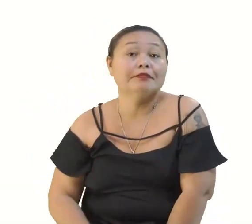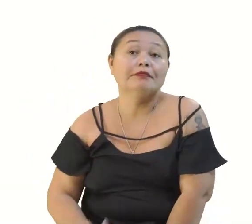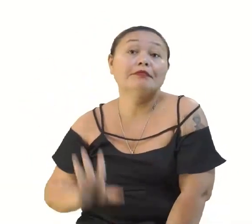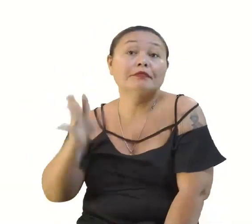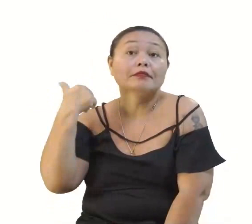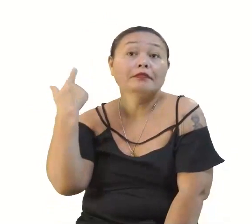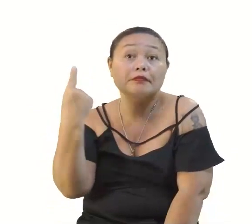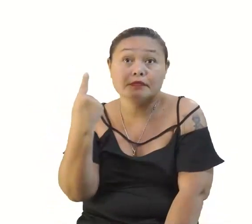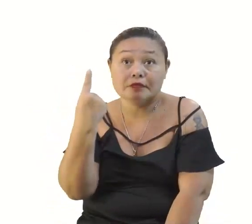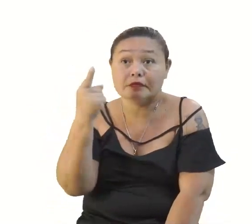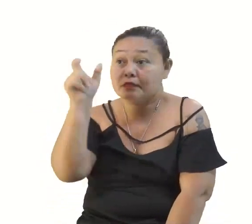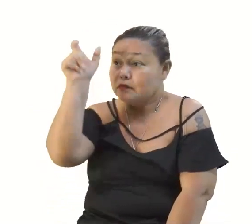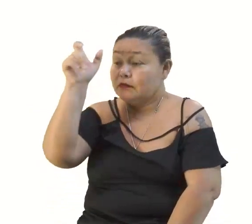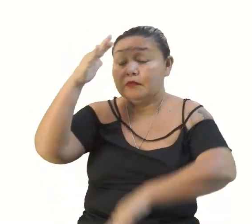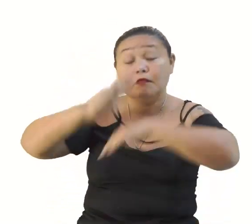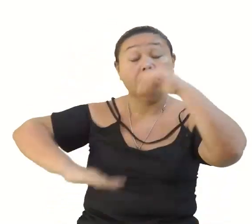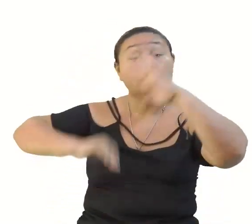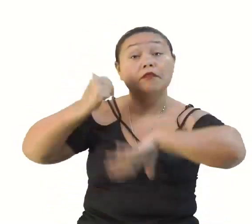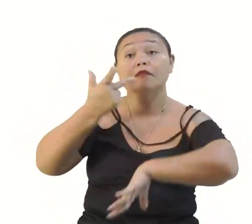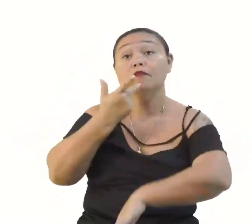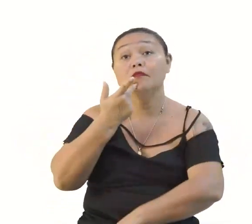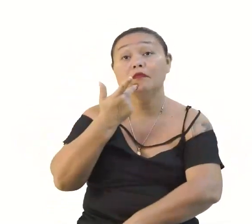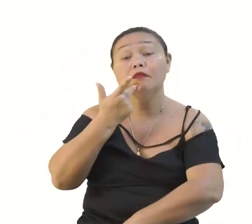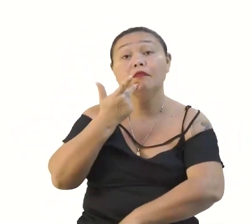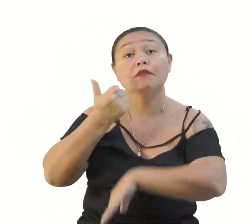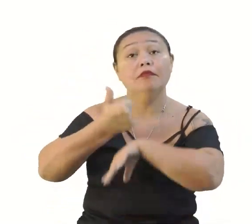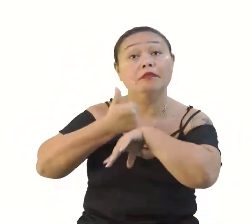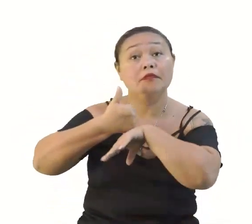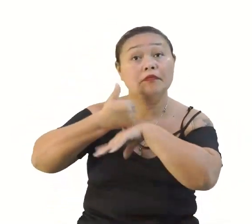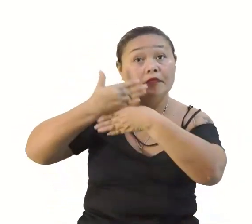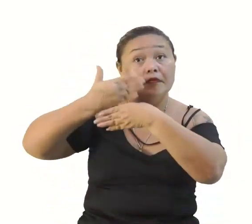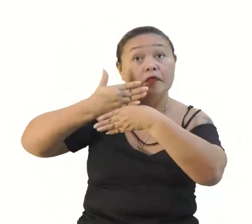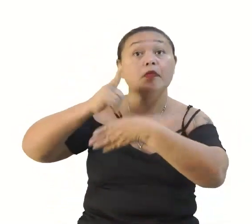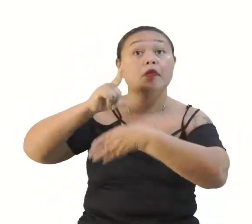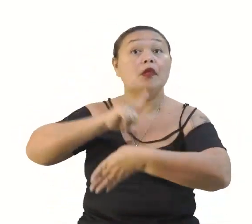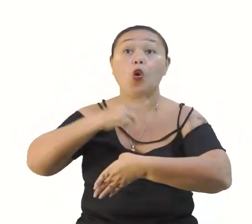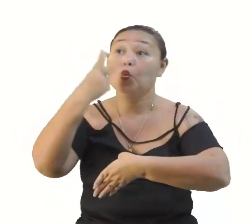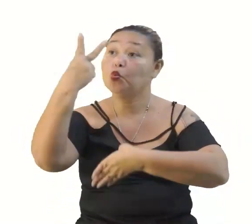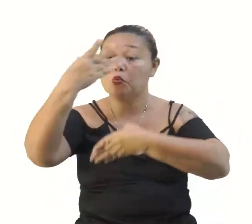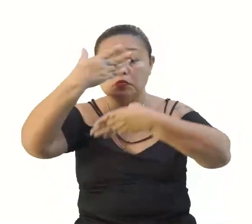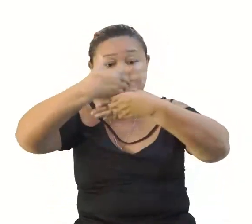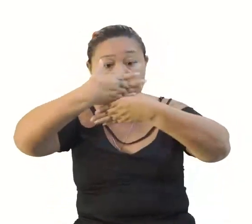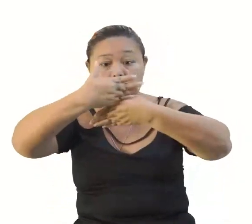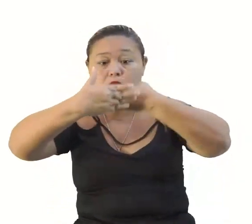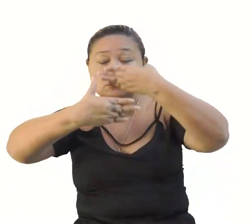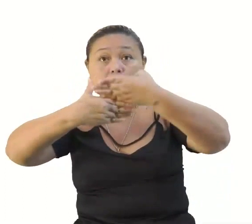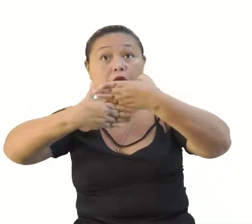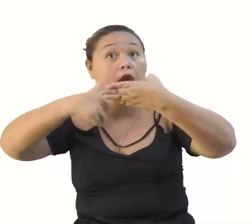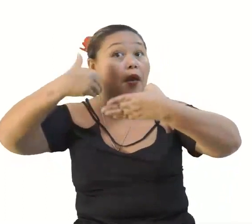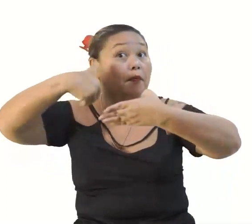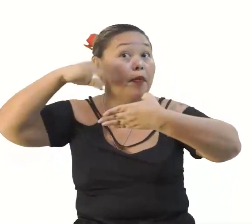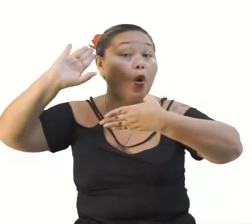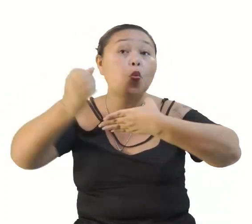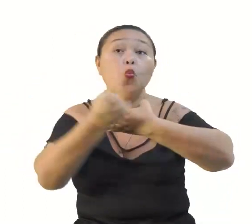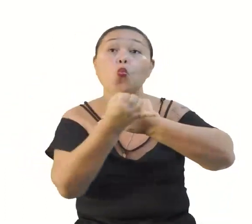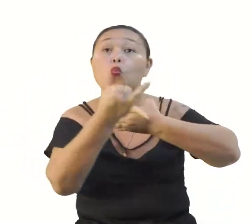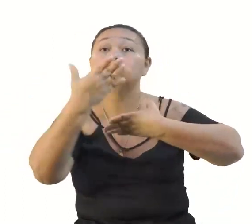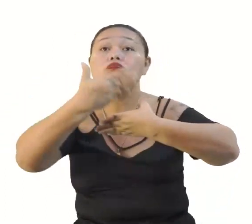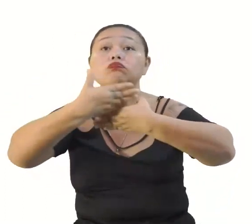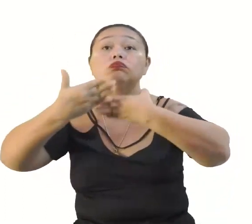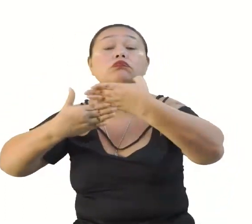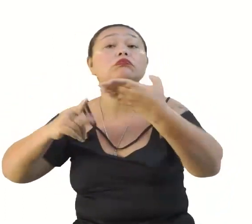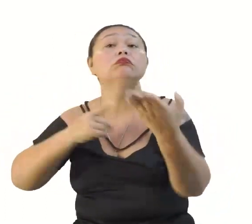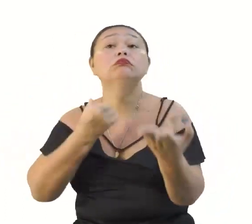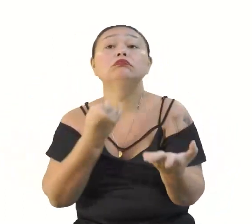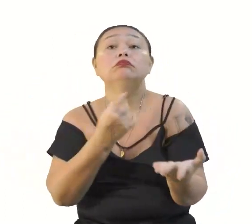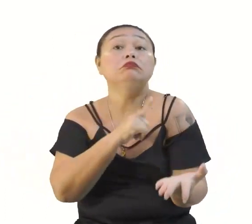um pedreiro diz, se eu tivesse 2 tijolos a mais, quantos tijolos o pedreiro tem?